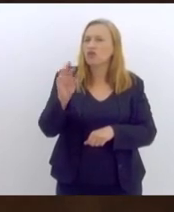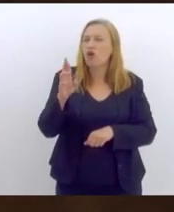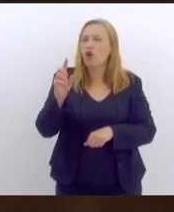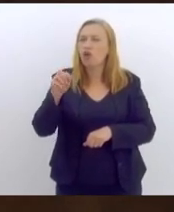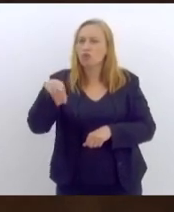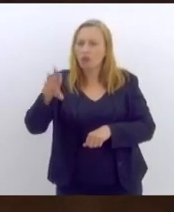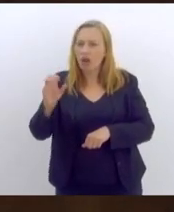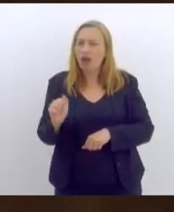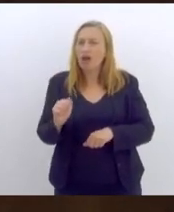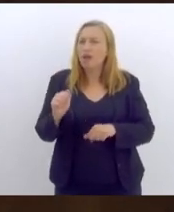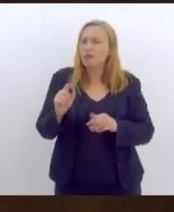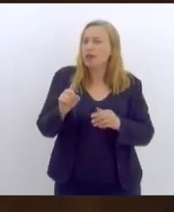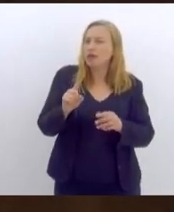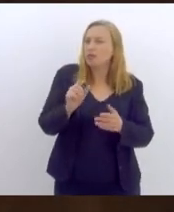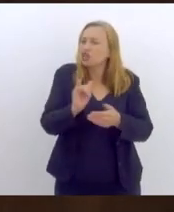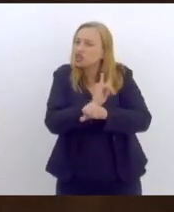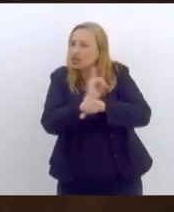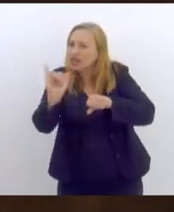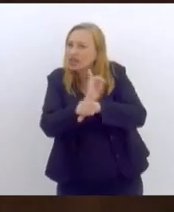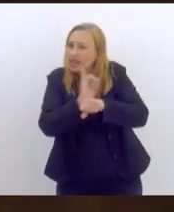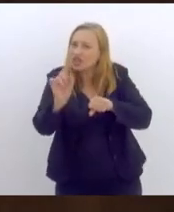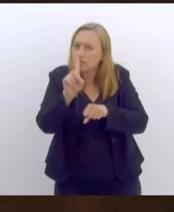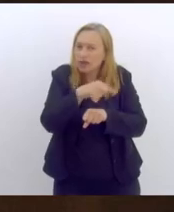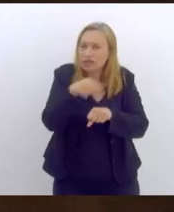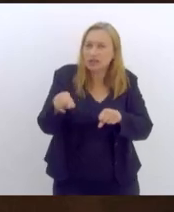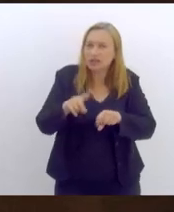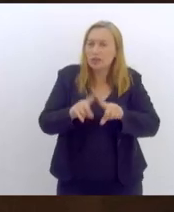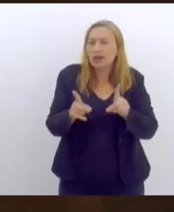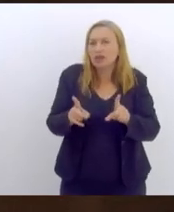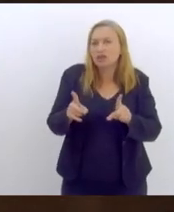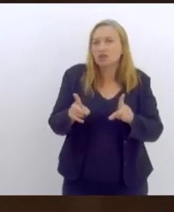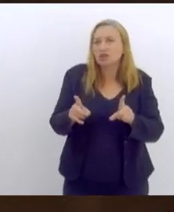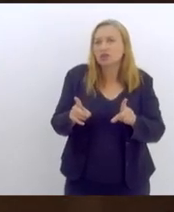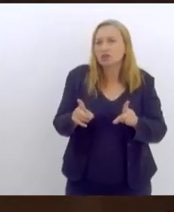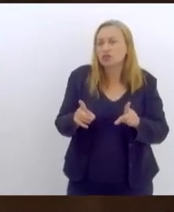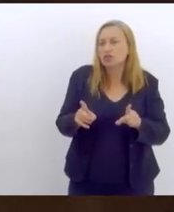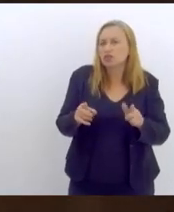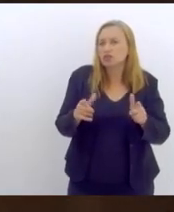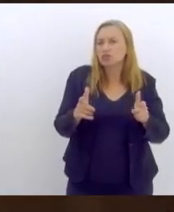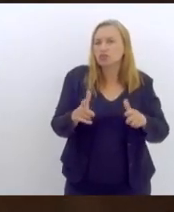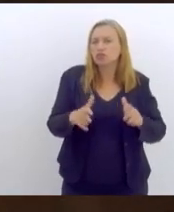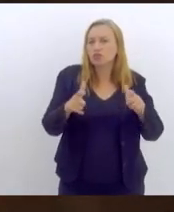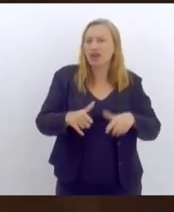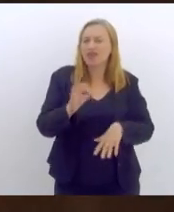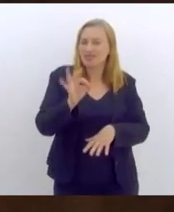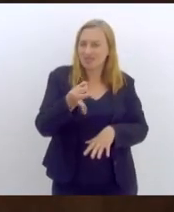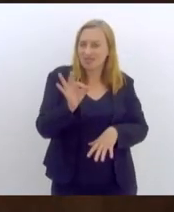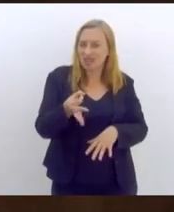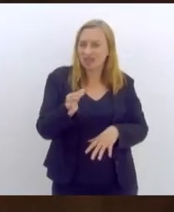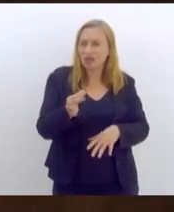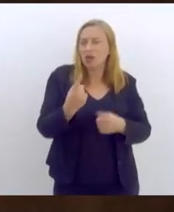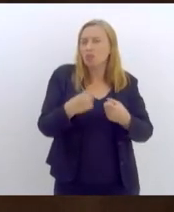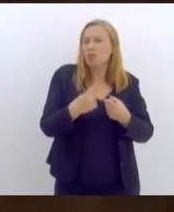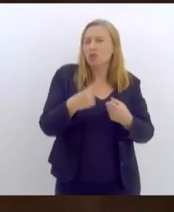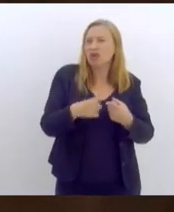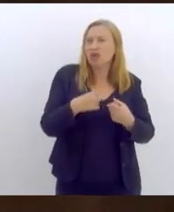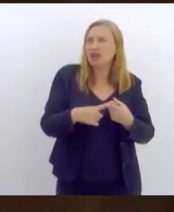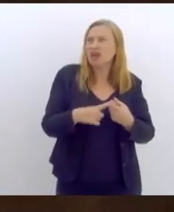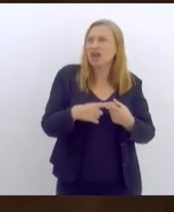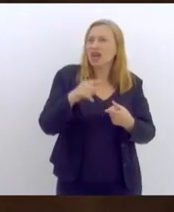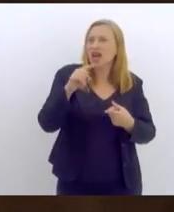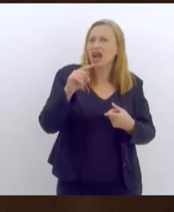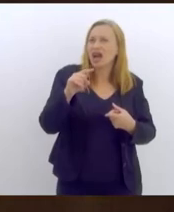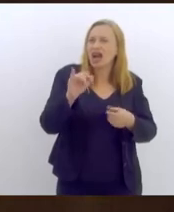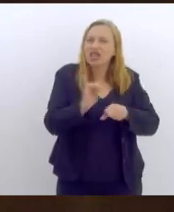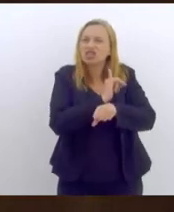precisamos apenas uma indicação para que houvesse um canal adequado, porque a fórmula nos ficou entendido que não estava muito